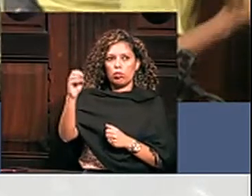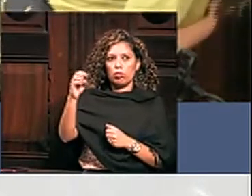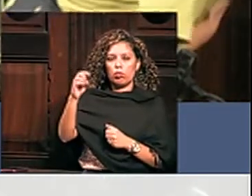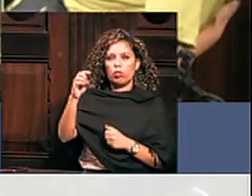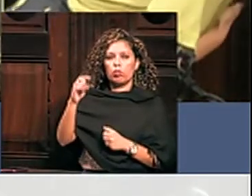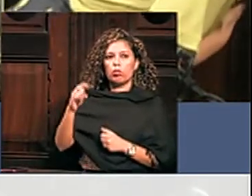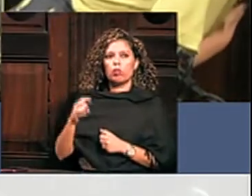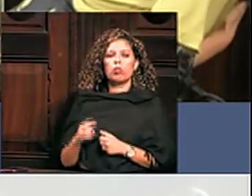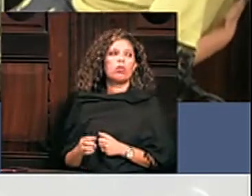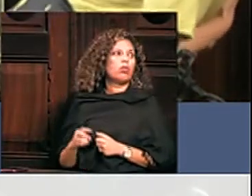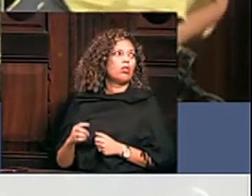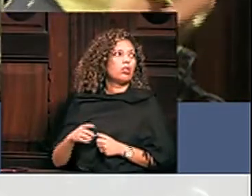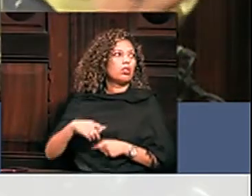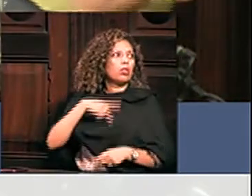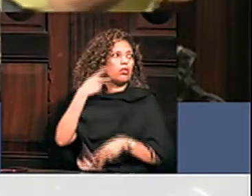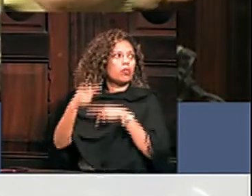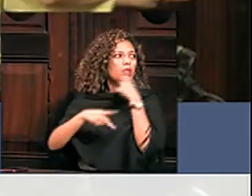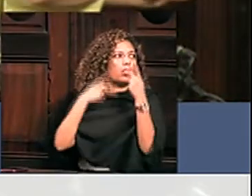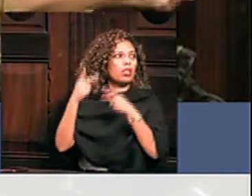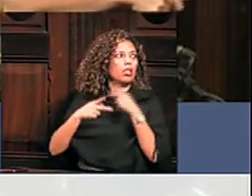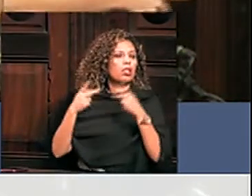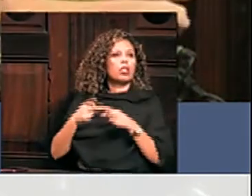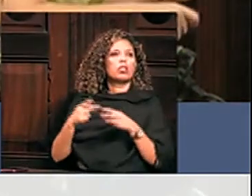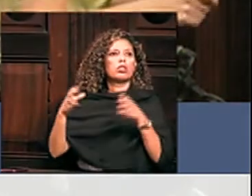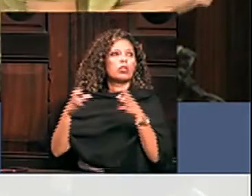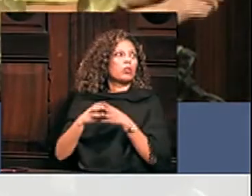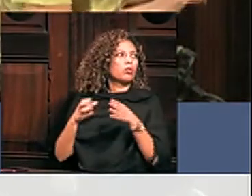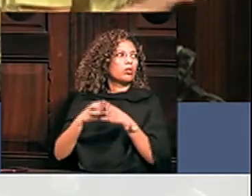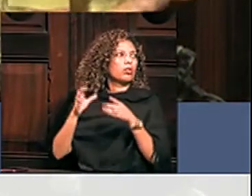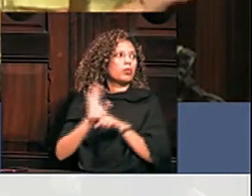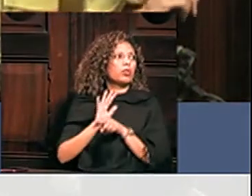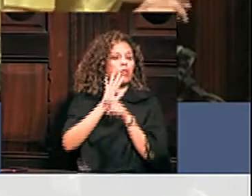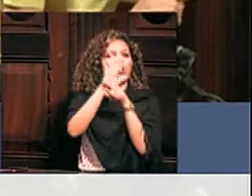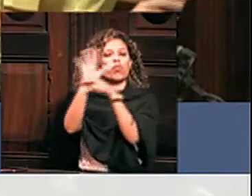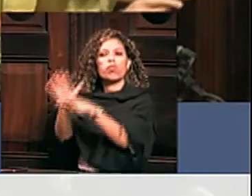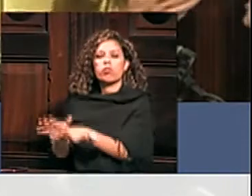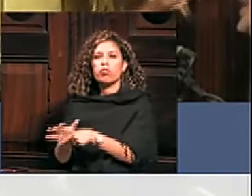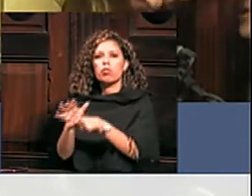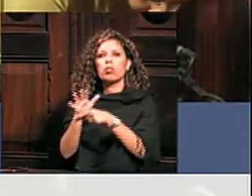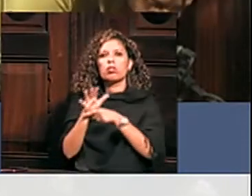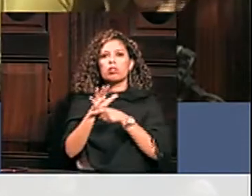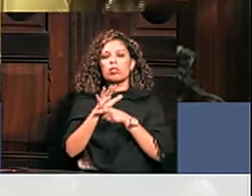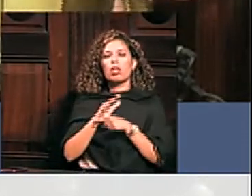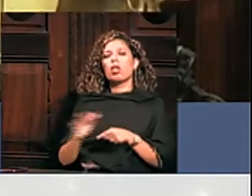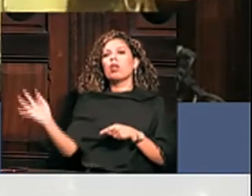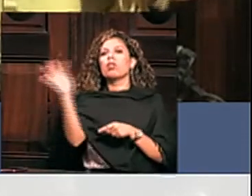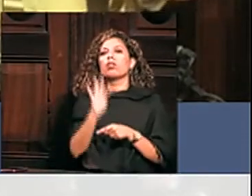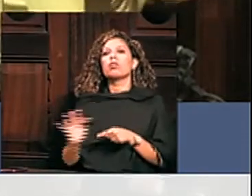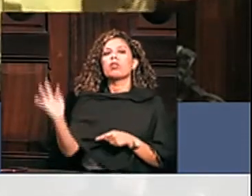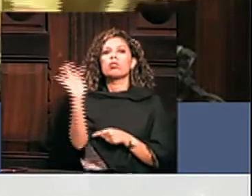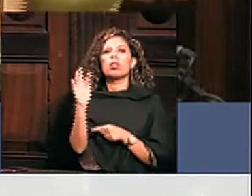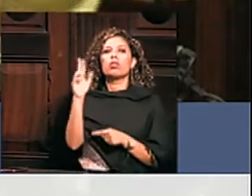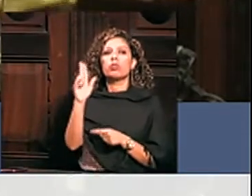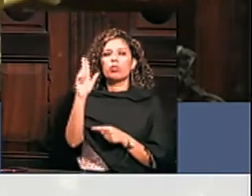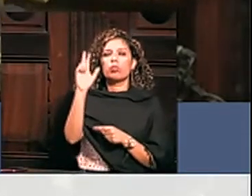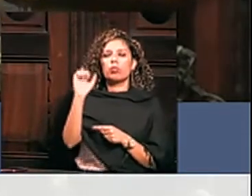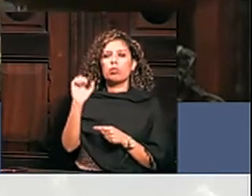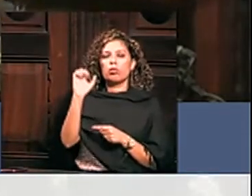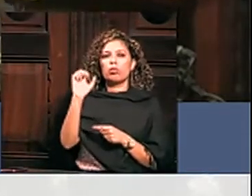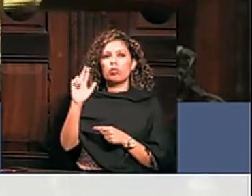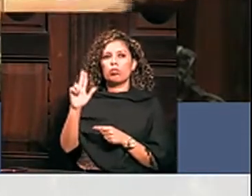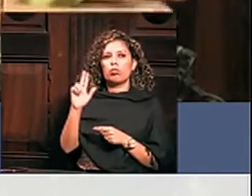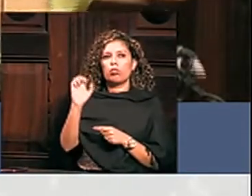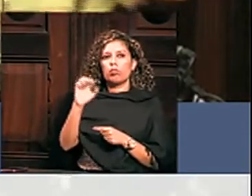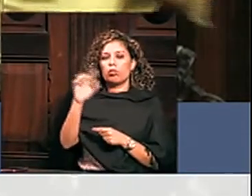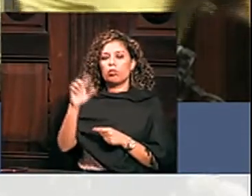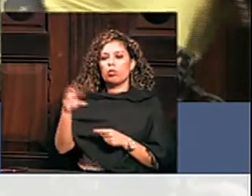janeiro de 99, que dispõe sobre a Fundação Centro Universitário Estadual do Zona Oeste, o ESO, da Outras Providências.